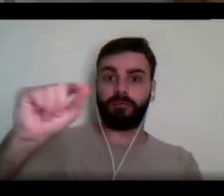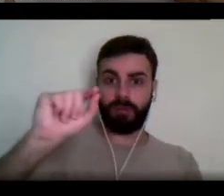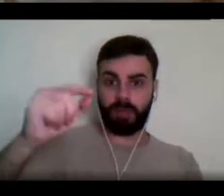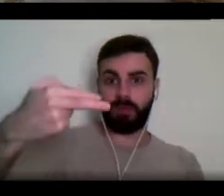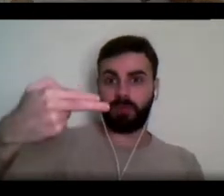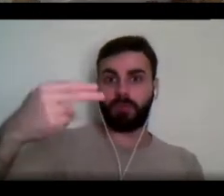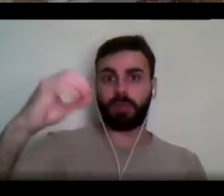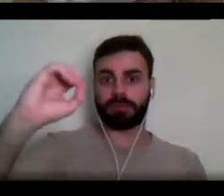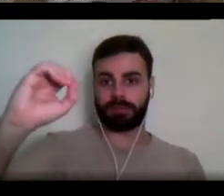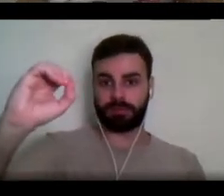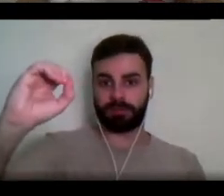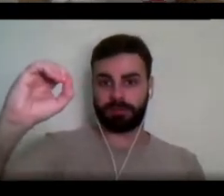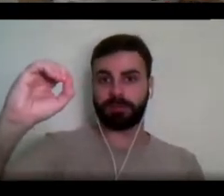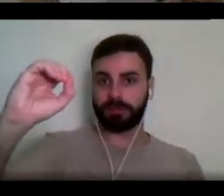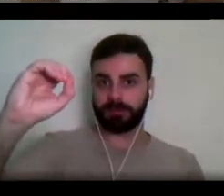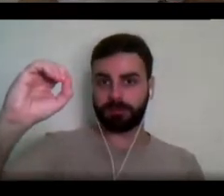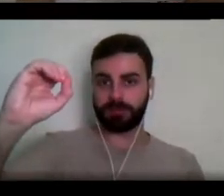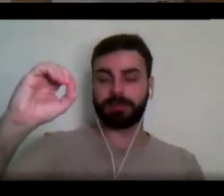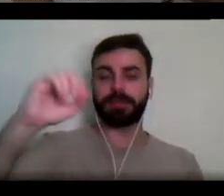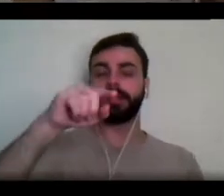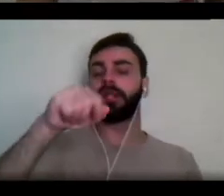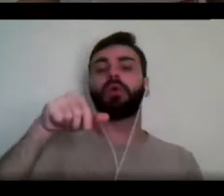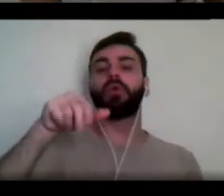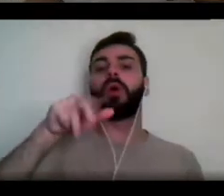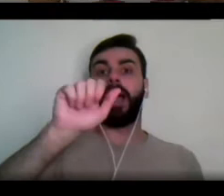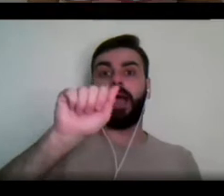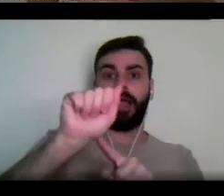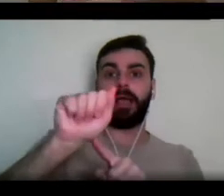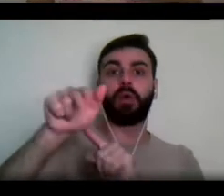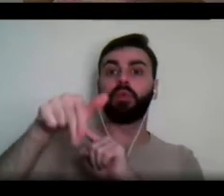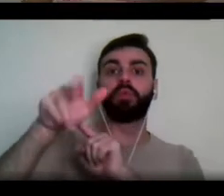zero. Então, ela nunca vai